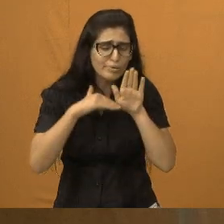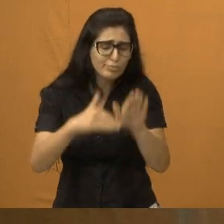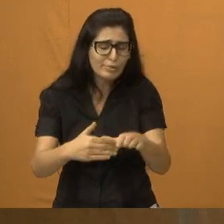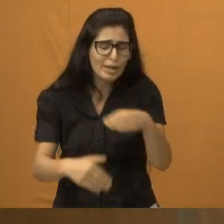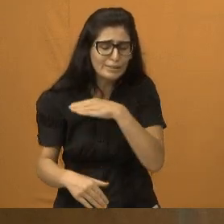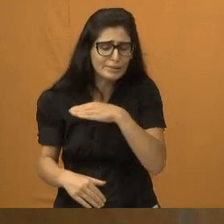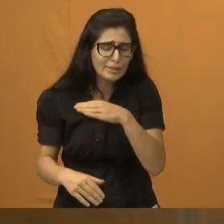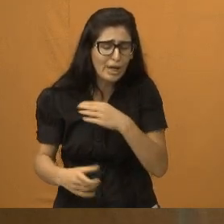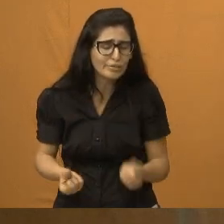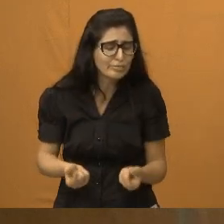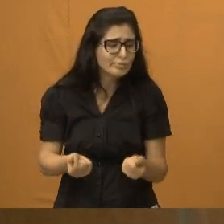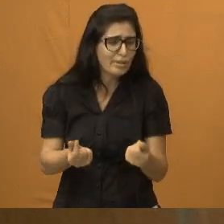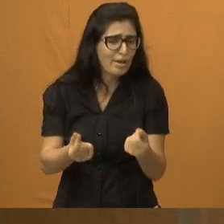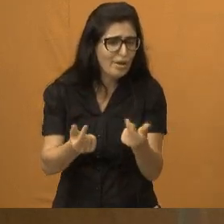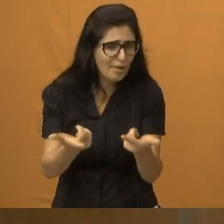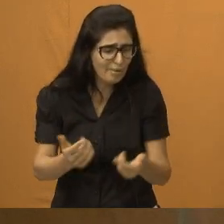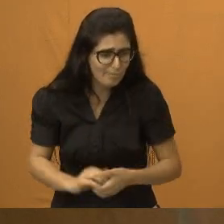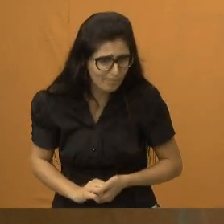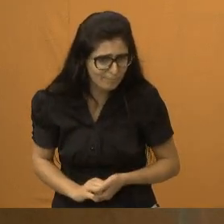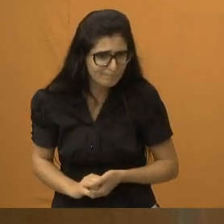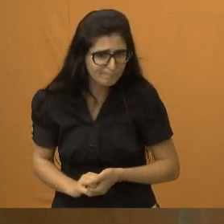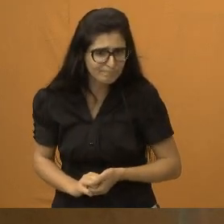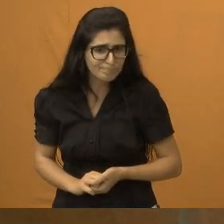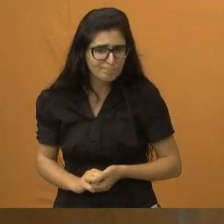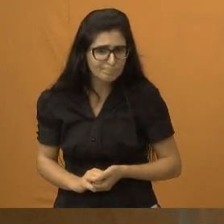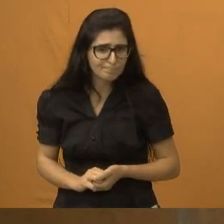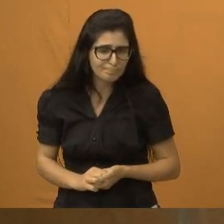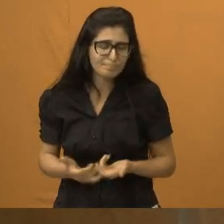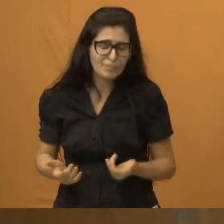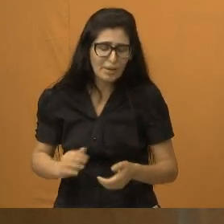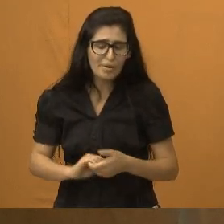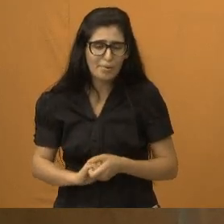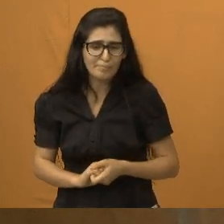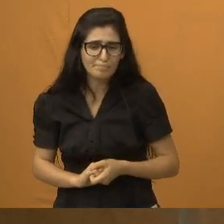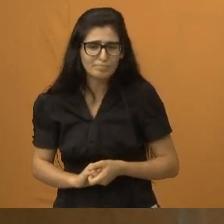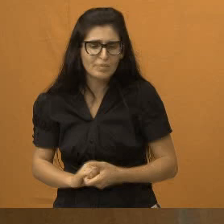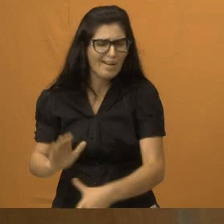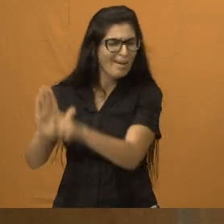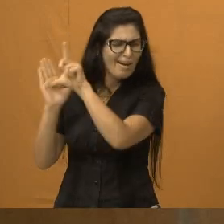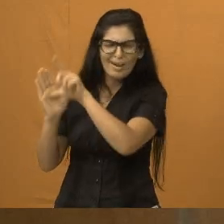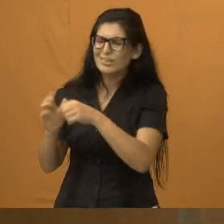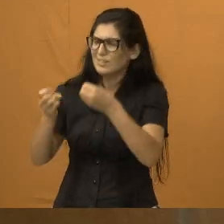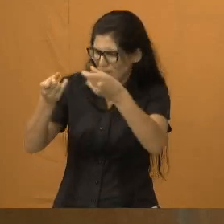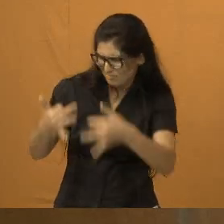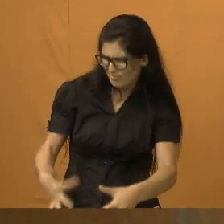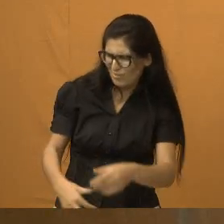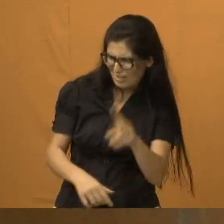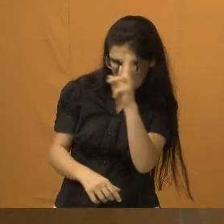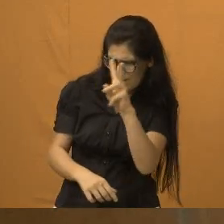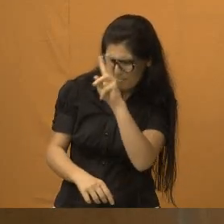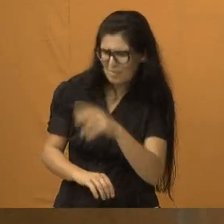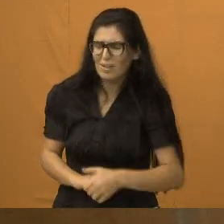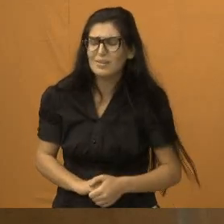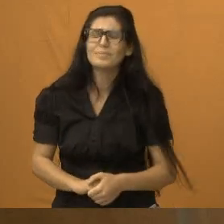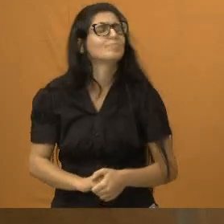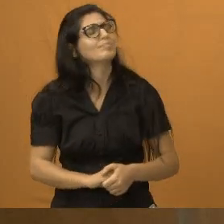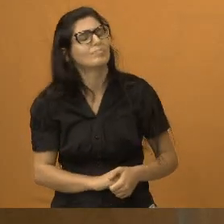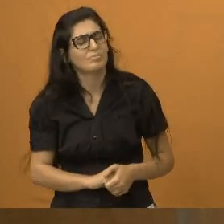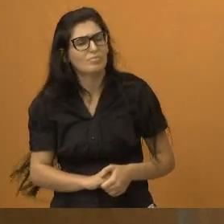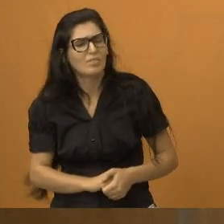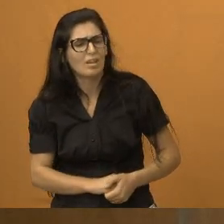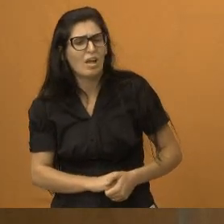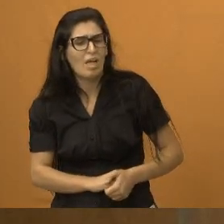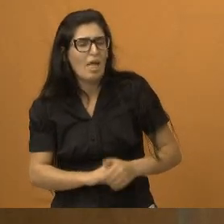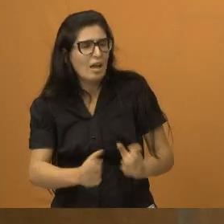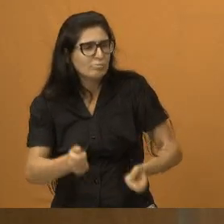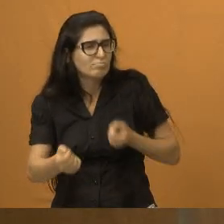momento. Então, não houve, possivelmente, na palavra inicial que você comentou, de fazer investimento tirando de ações